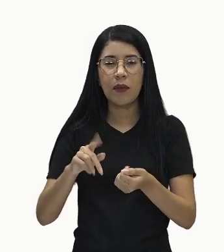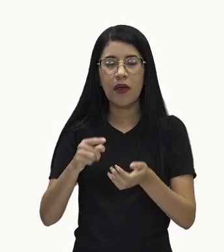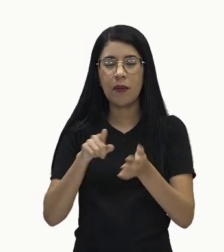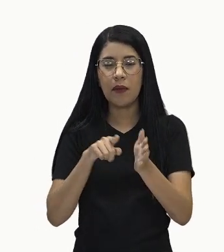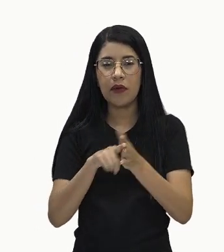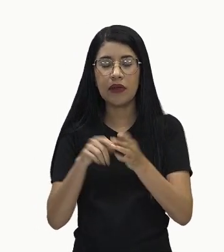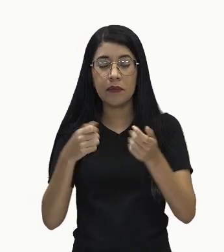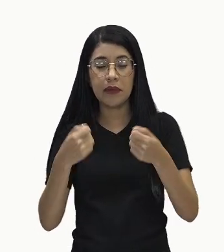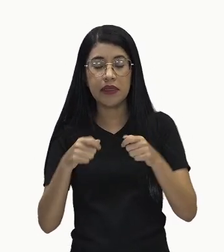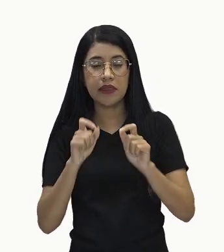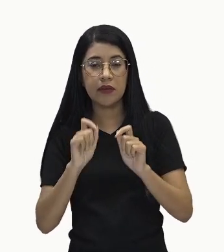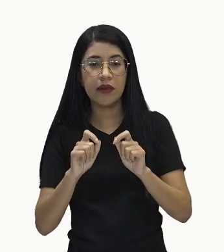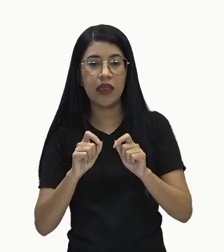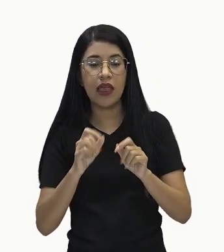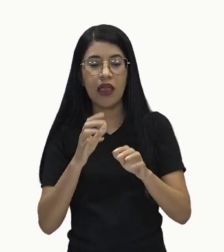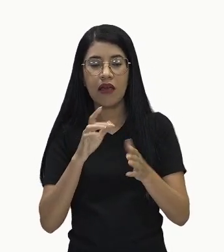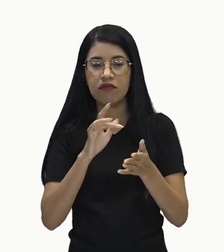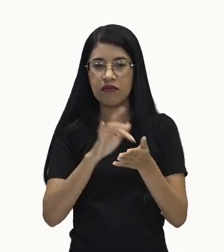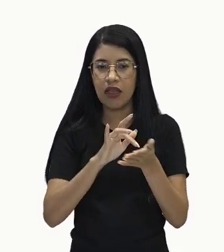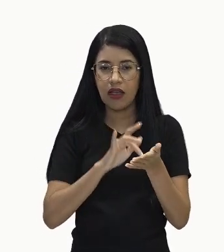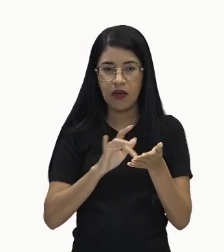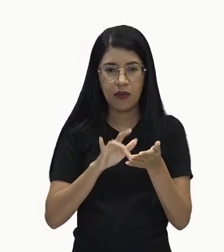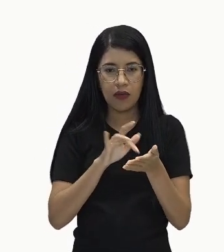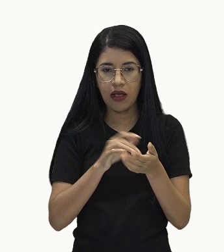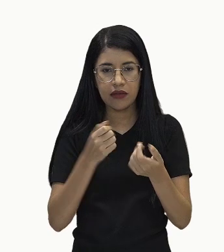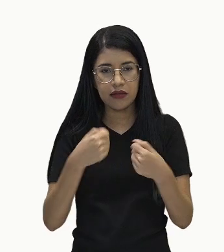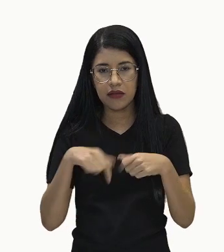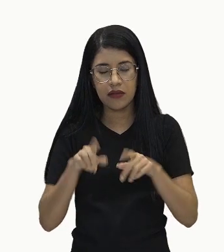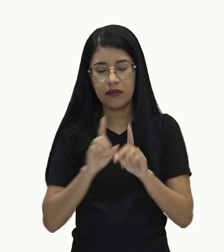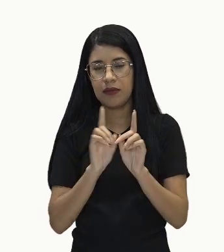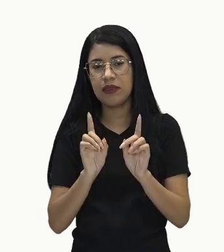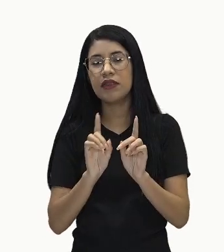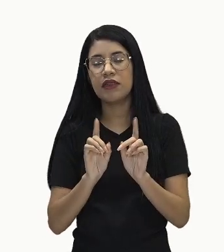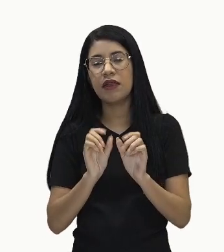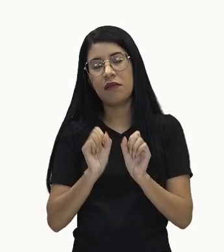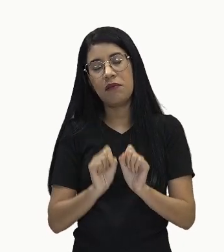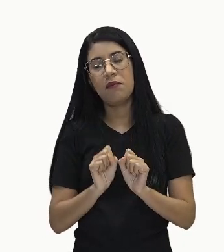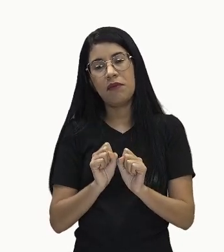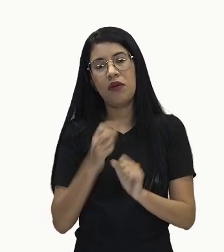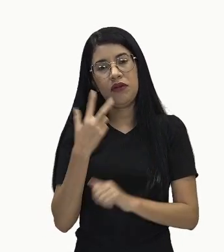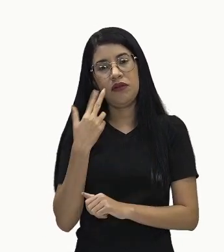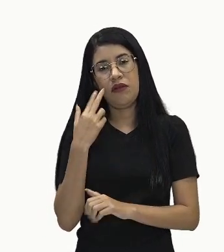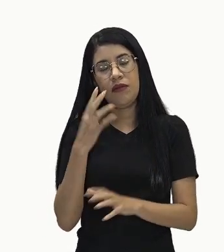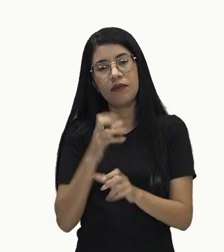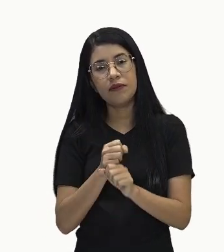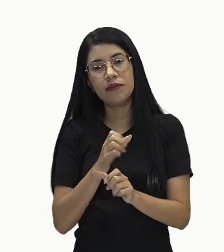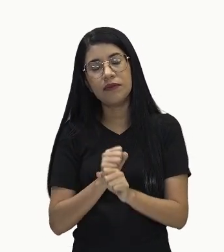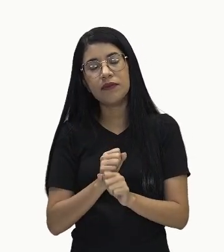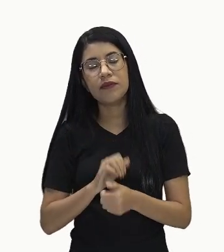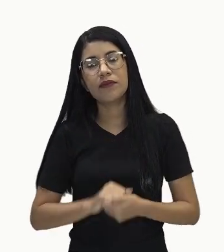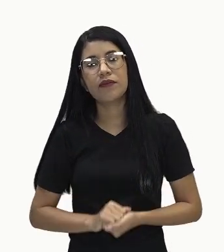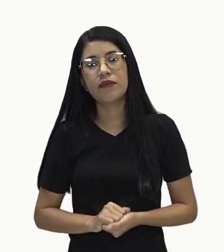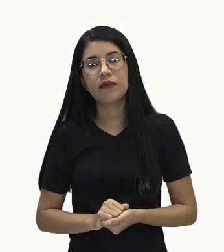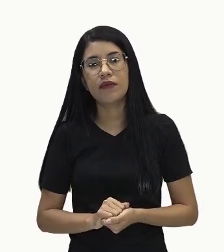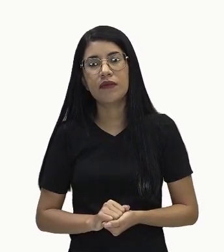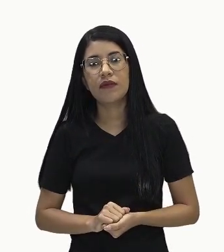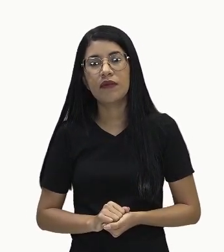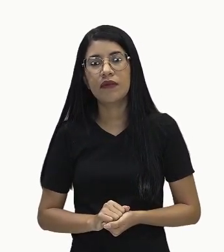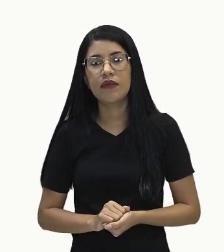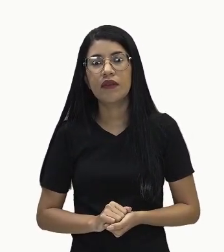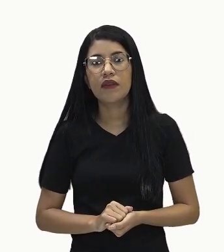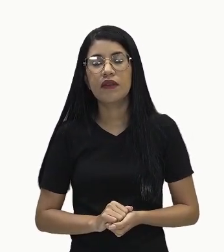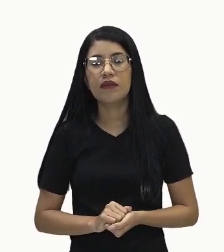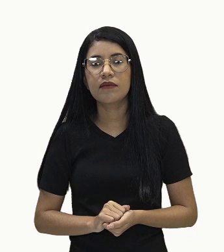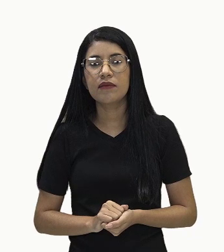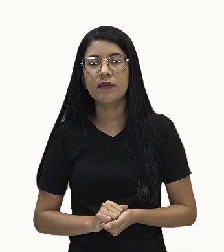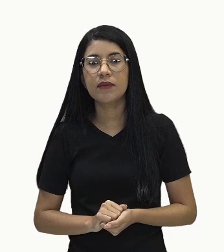certo? Pode ver que não é uma questão no qual a gente precise recorrer à ferramenta de calculadora, né? Porque os números